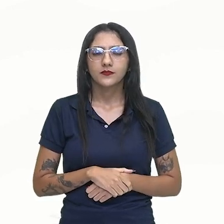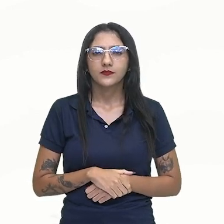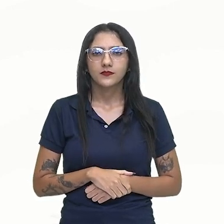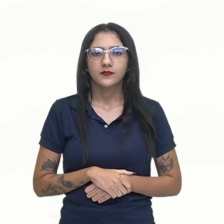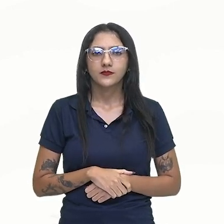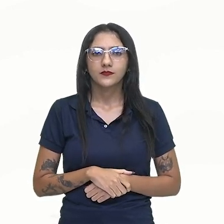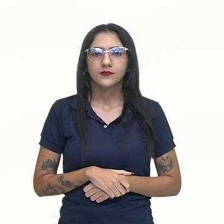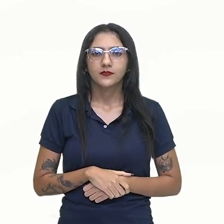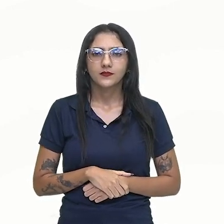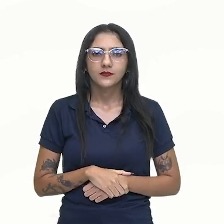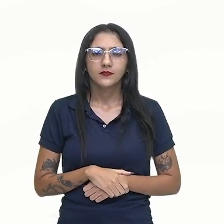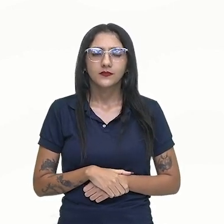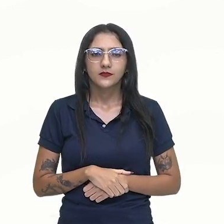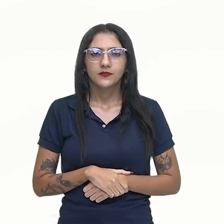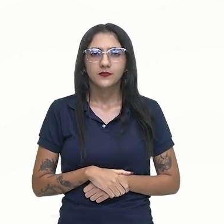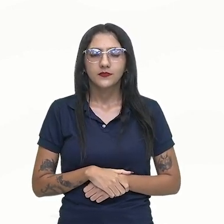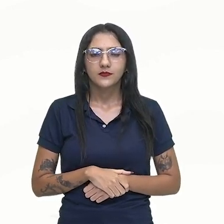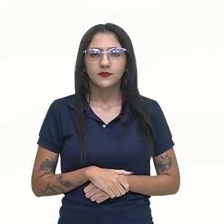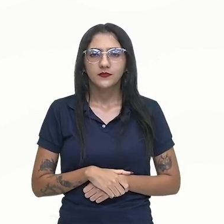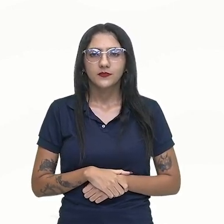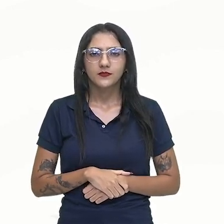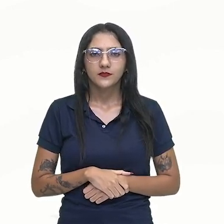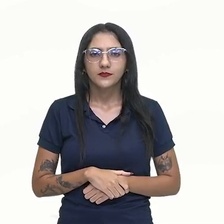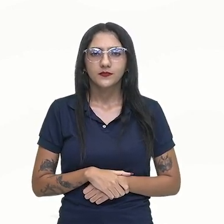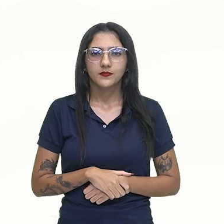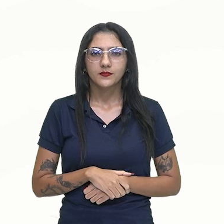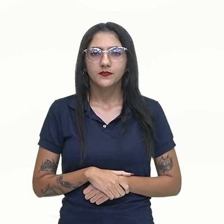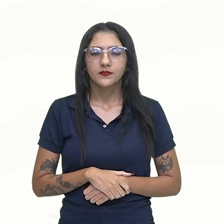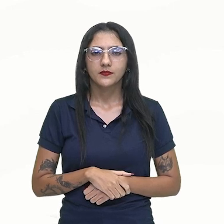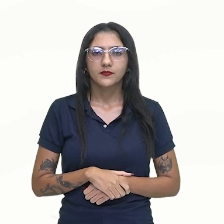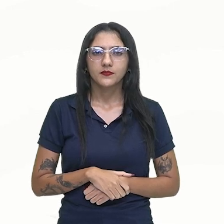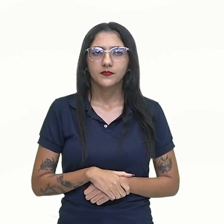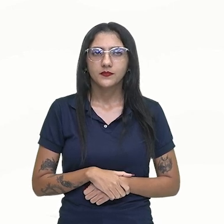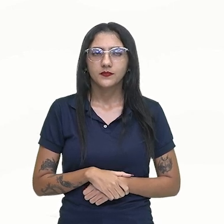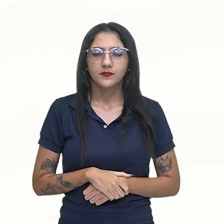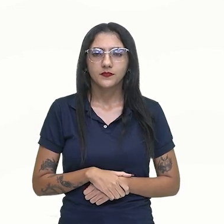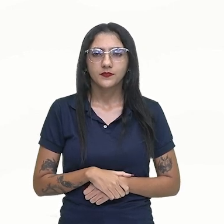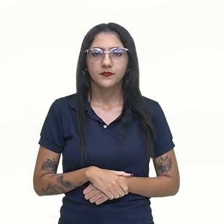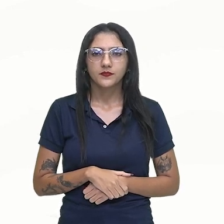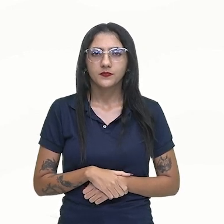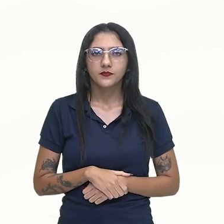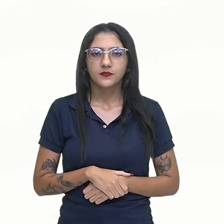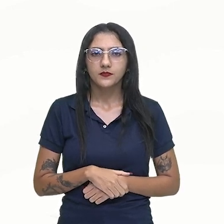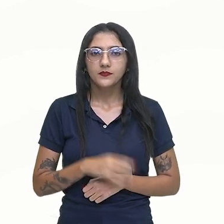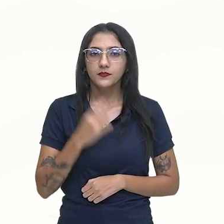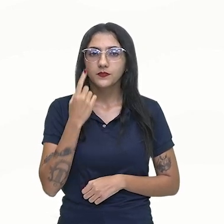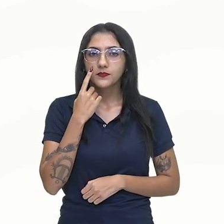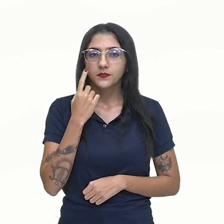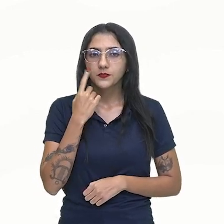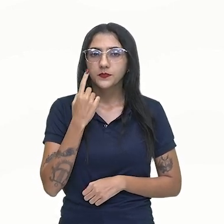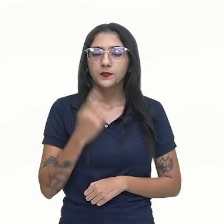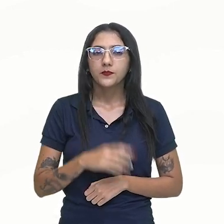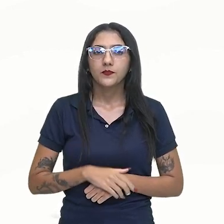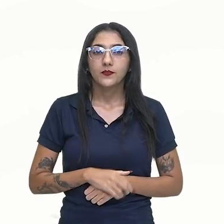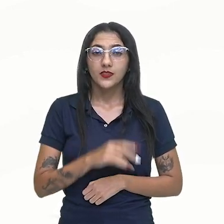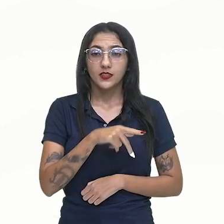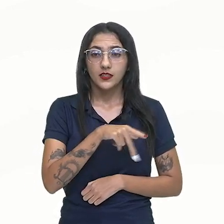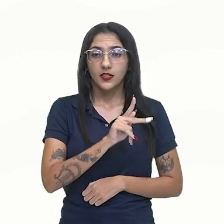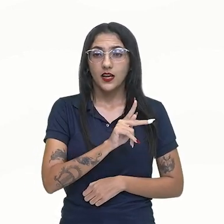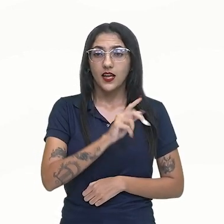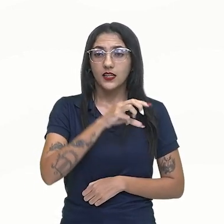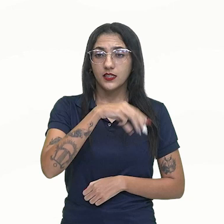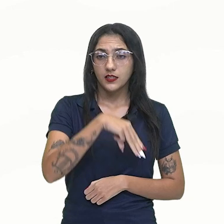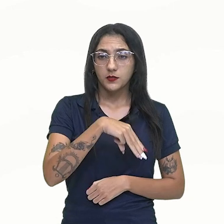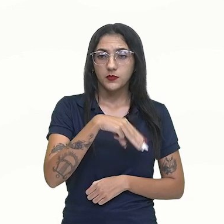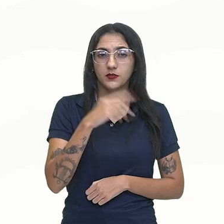para a gente observar o que vai ocorrer. Eu estou em quilômetro quadrado, tá aqui,